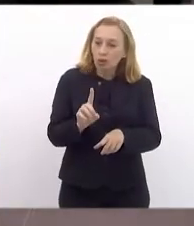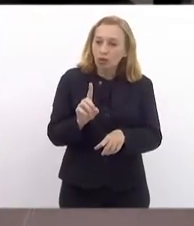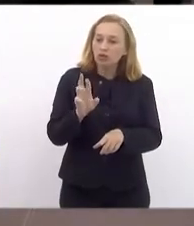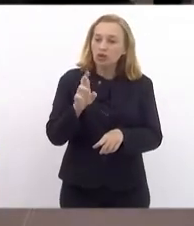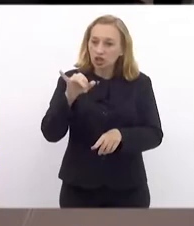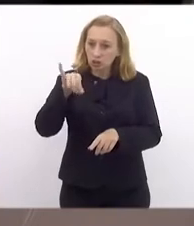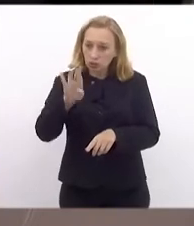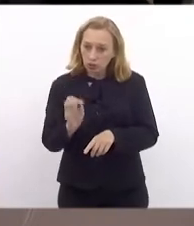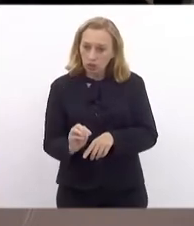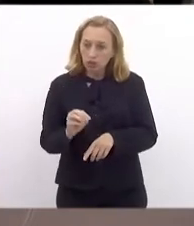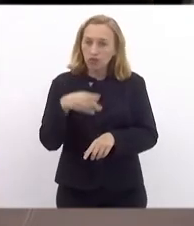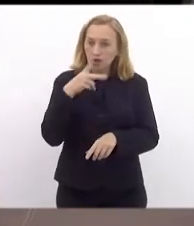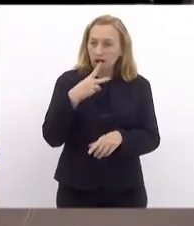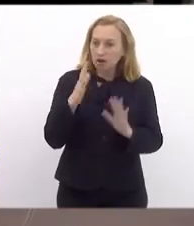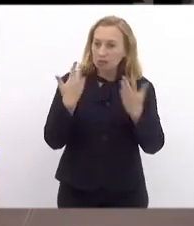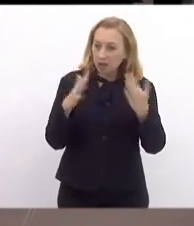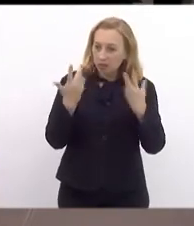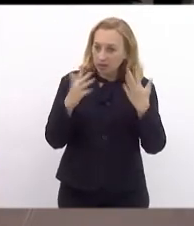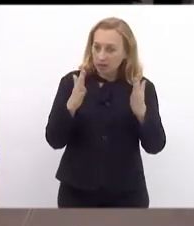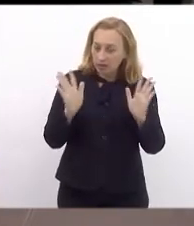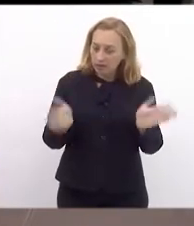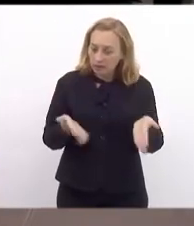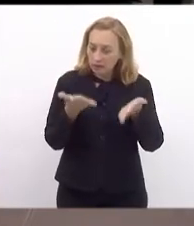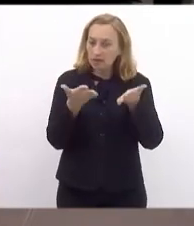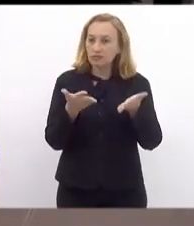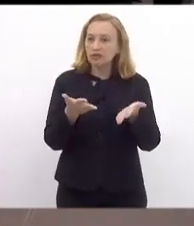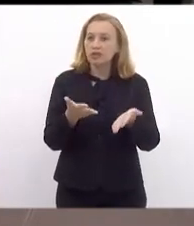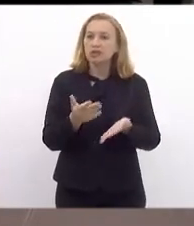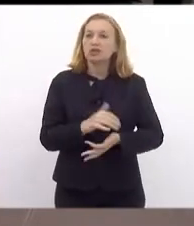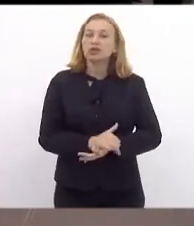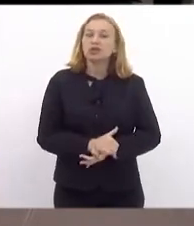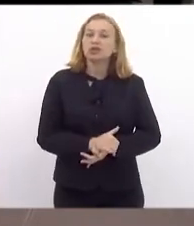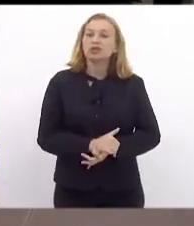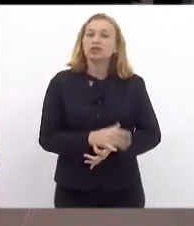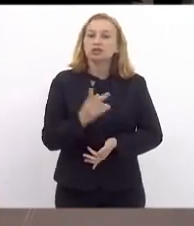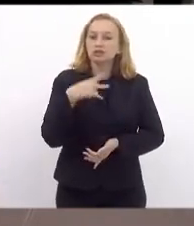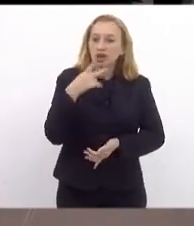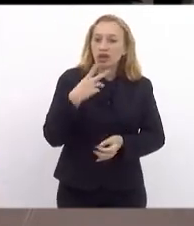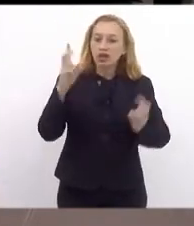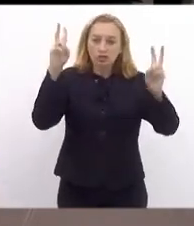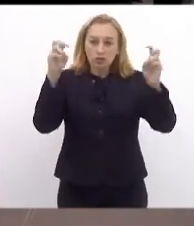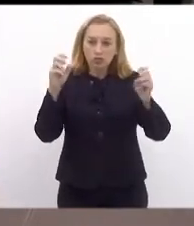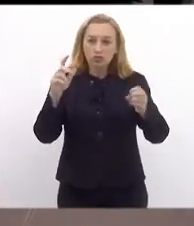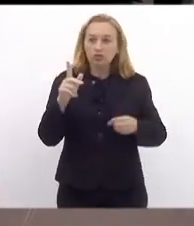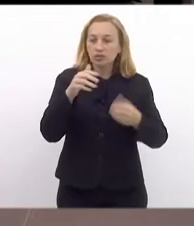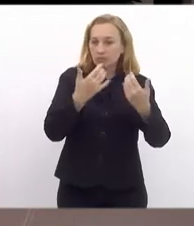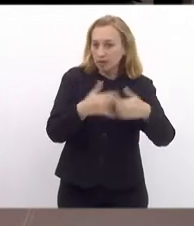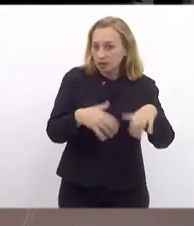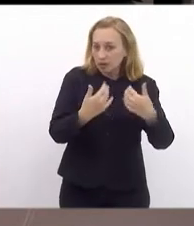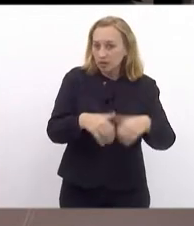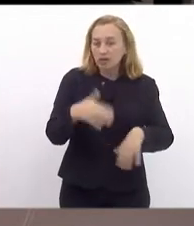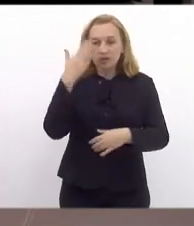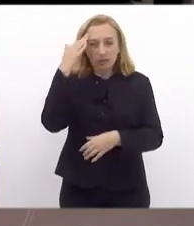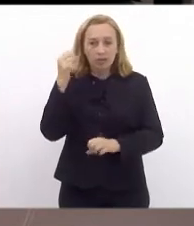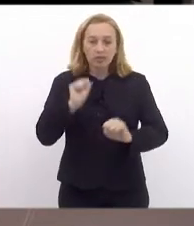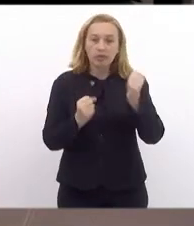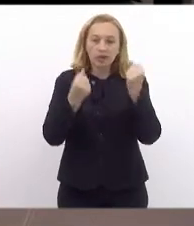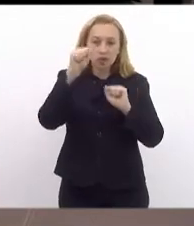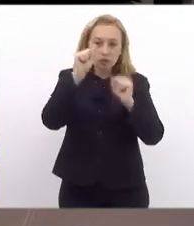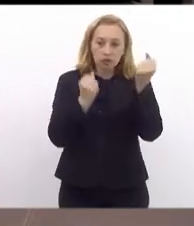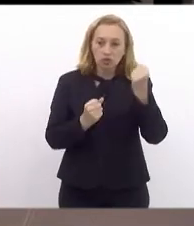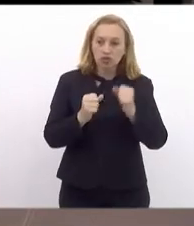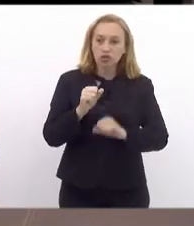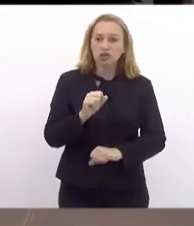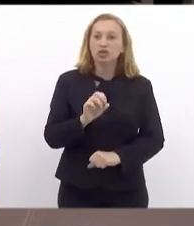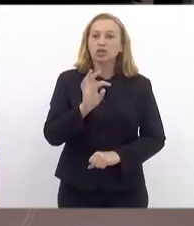gostaria de louvar esta iniciativa né dia tratar da questão de Petrópolis a gente sabe que a Indústria Têxtil lá